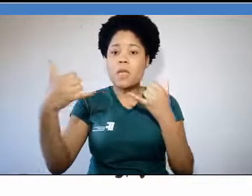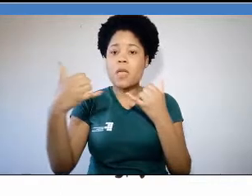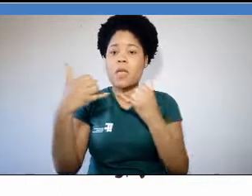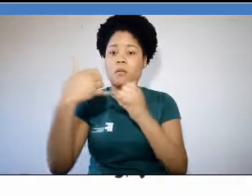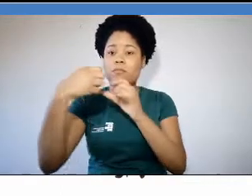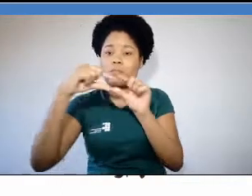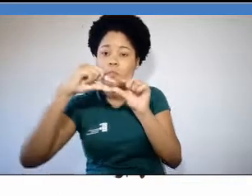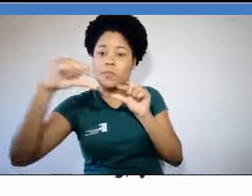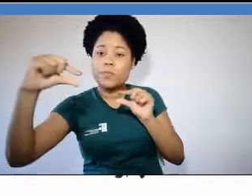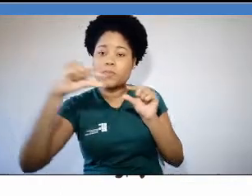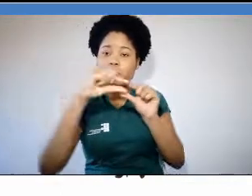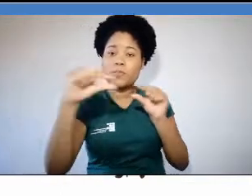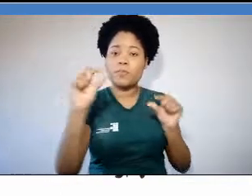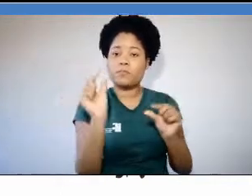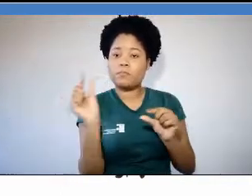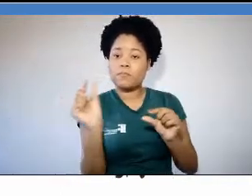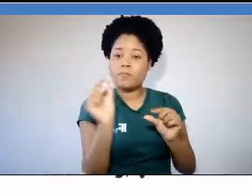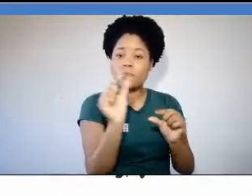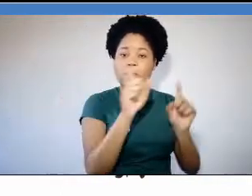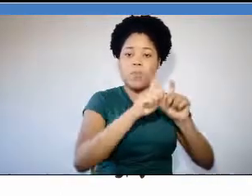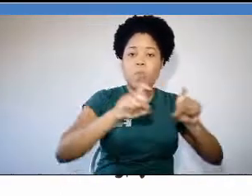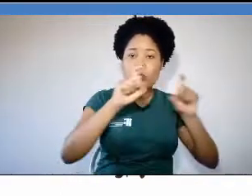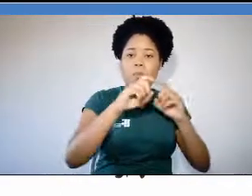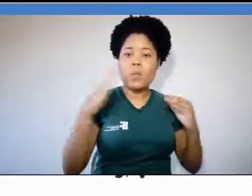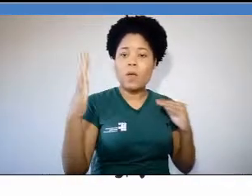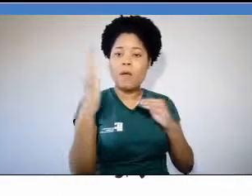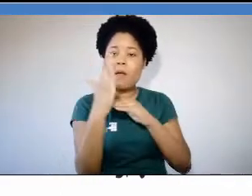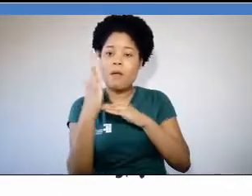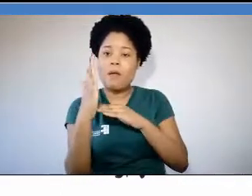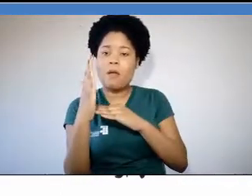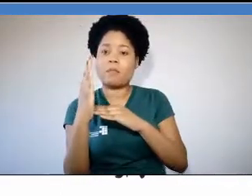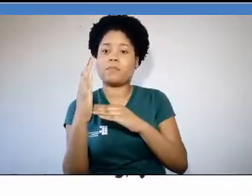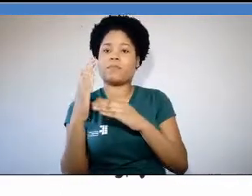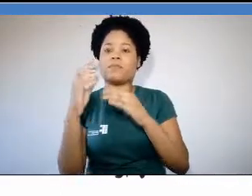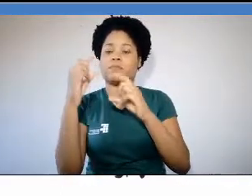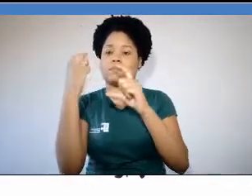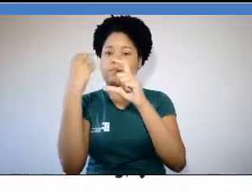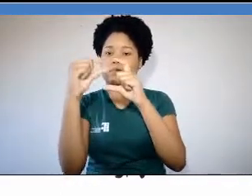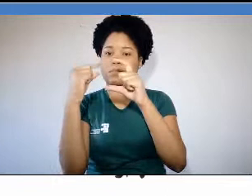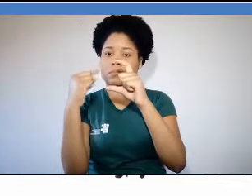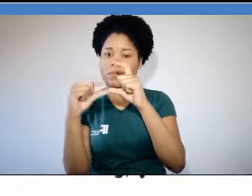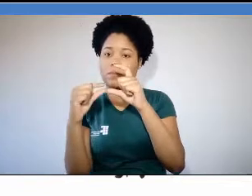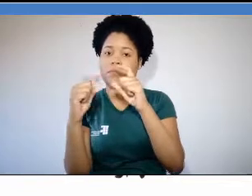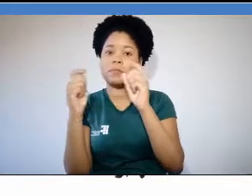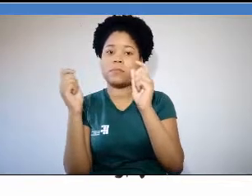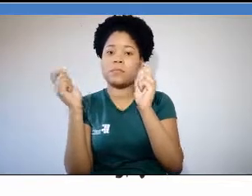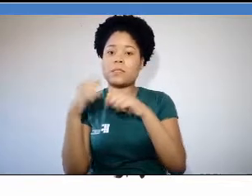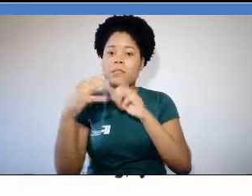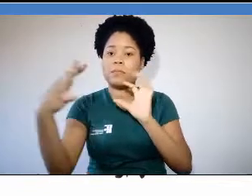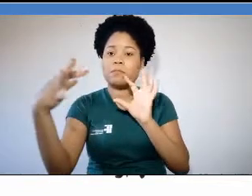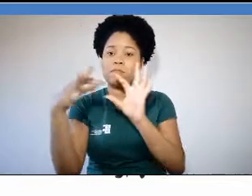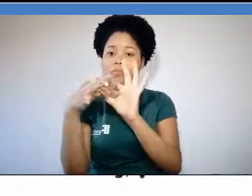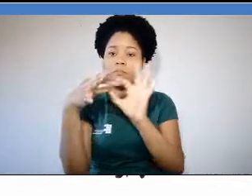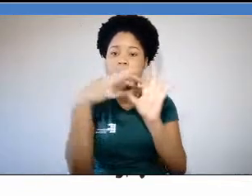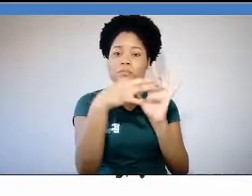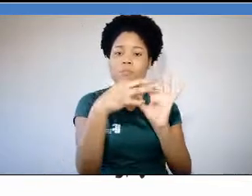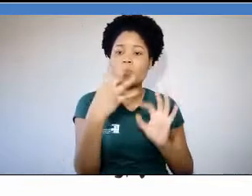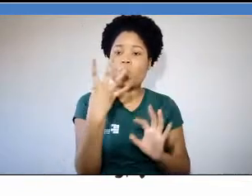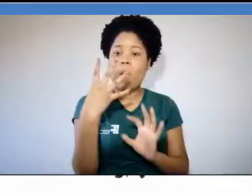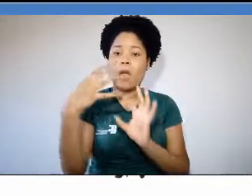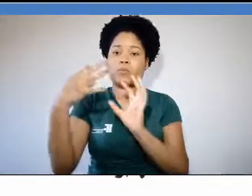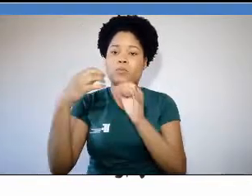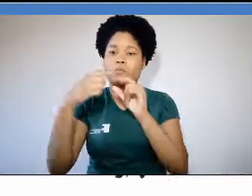rede, colocar cabos nesses computadores até chegar nesse switch. Então, eu consigo interligar aqui